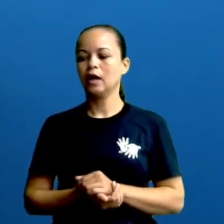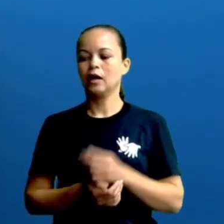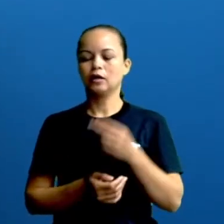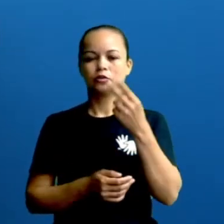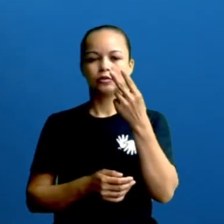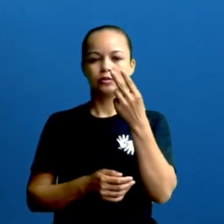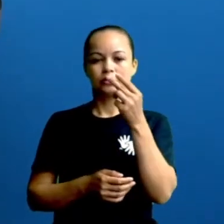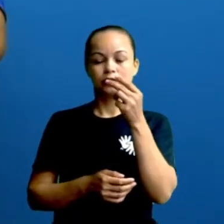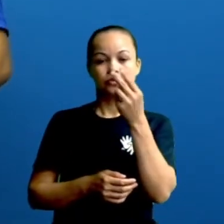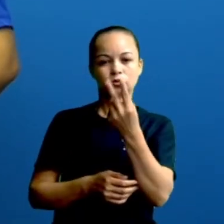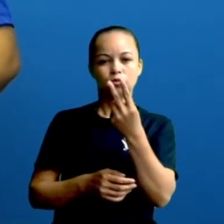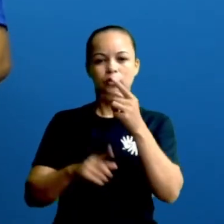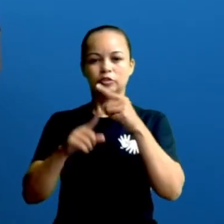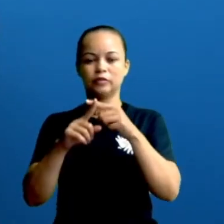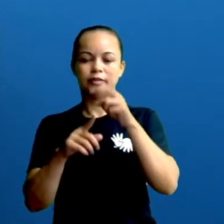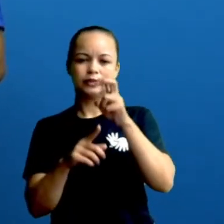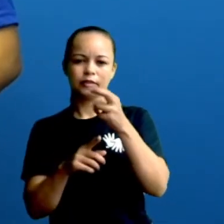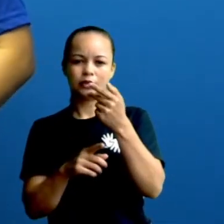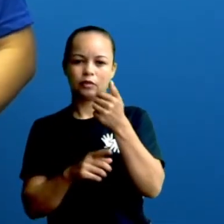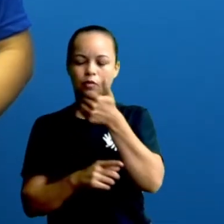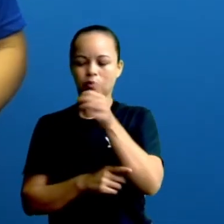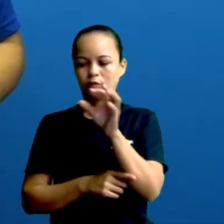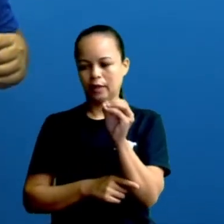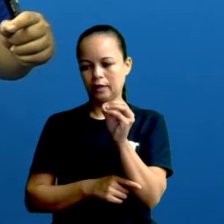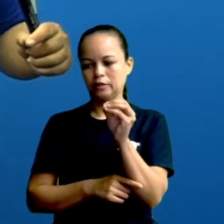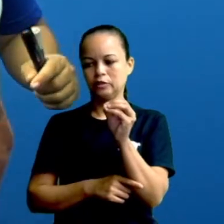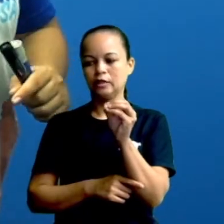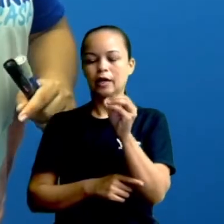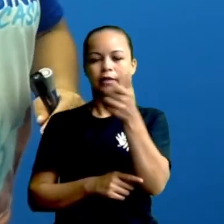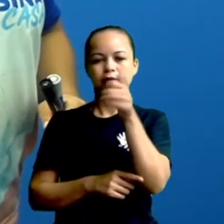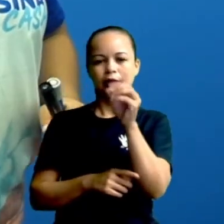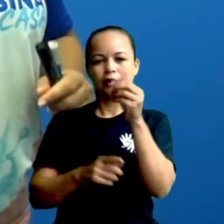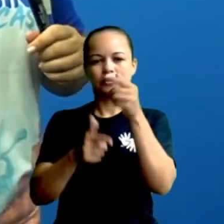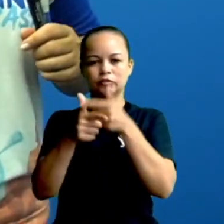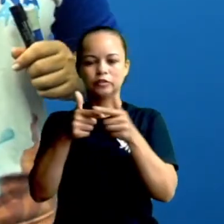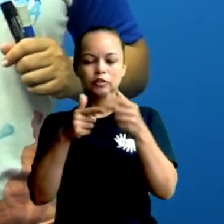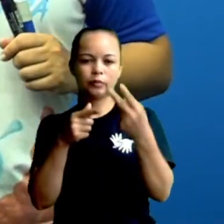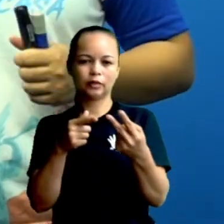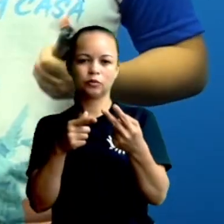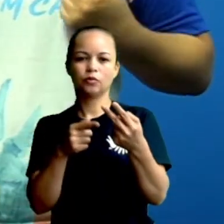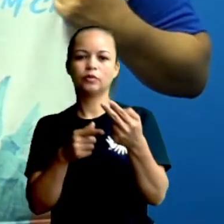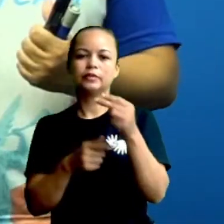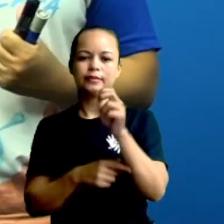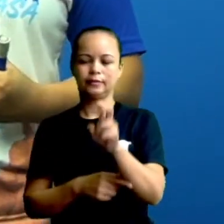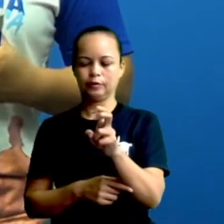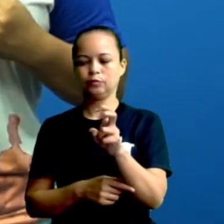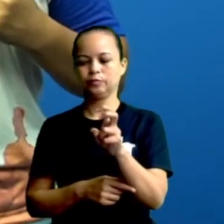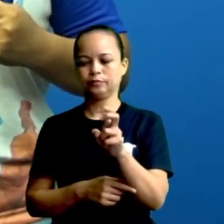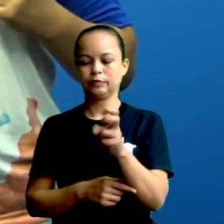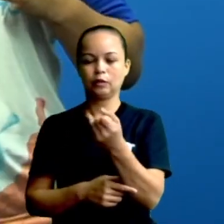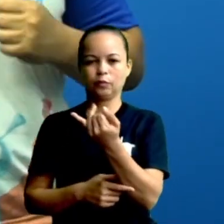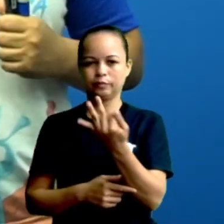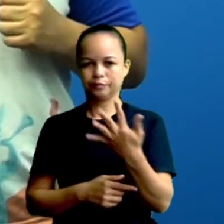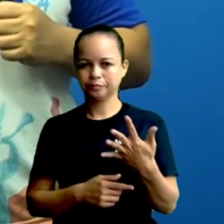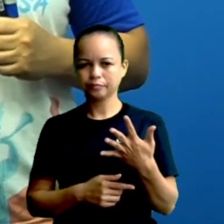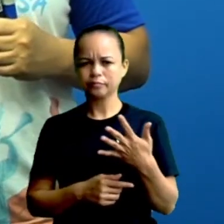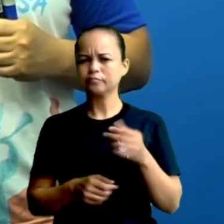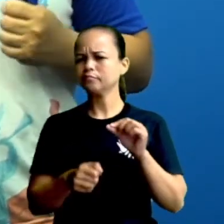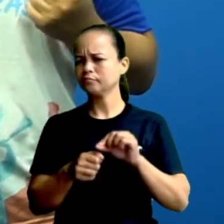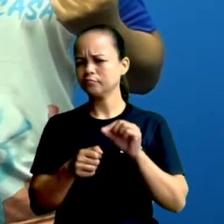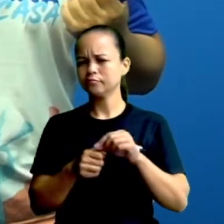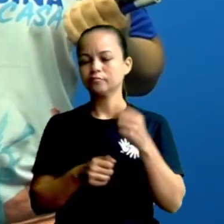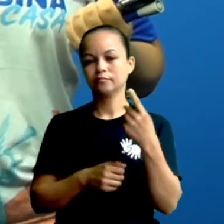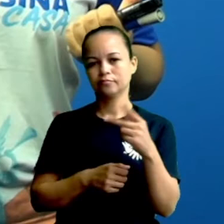para 2, 5, que é a quantidade de diagonais que contamos, tá certo? Então, tem como a gente